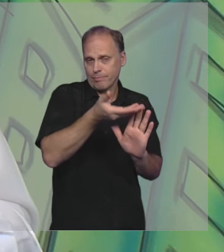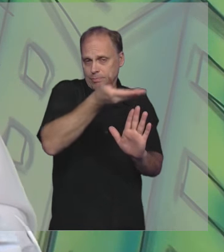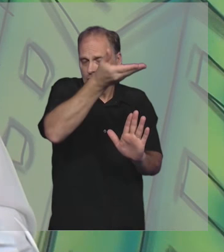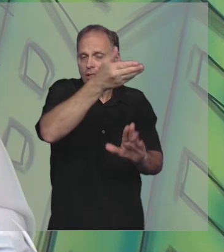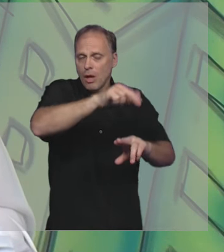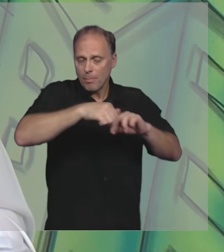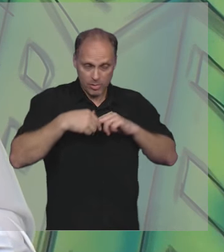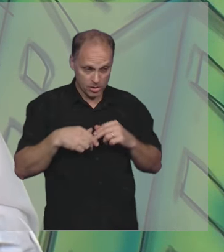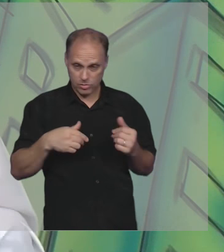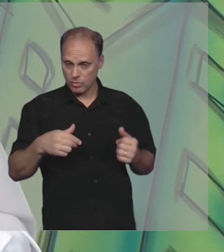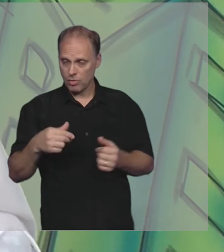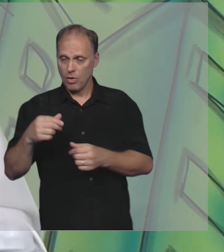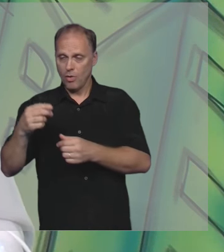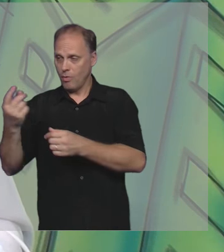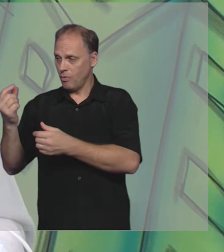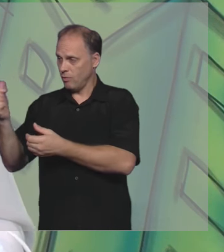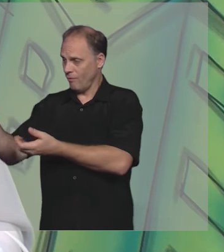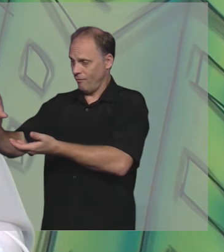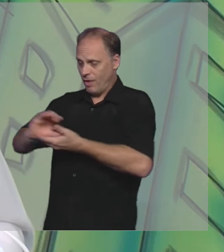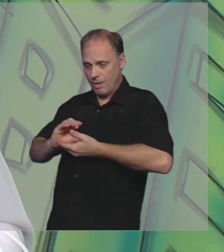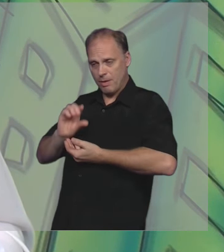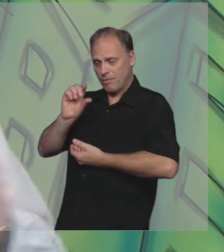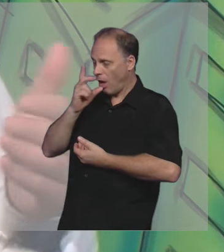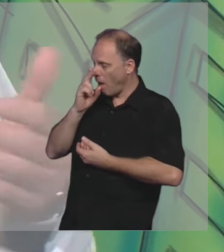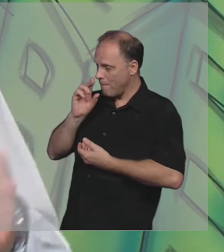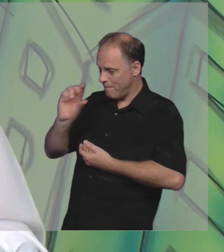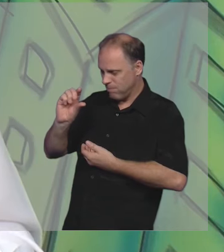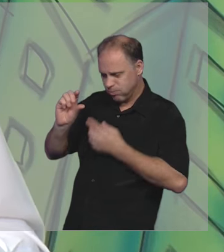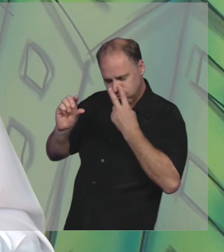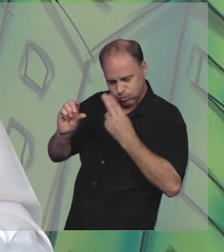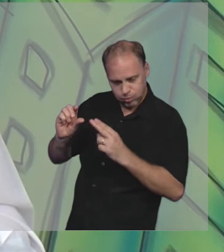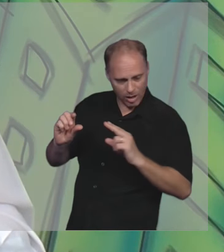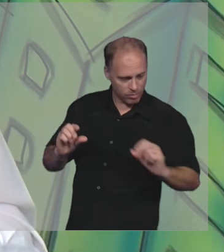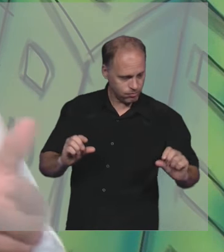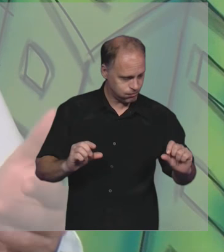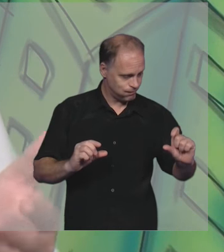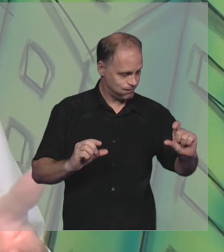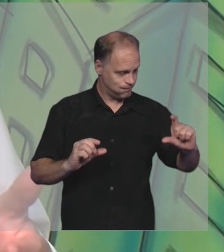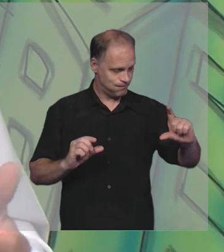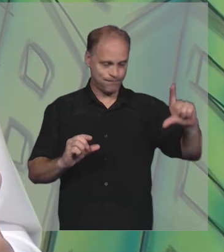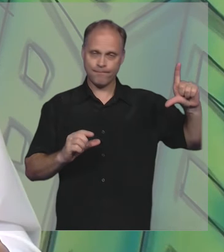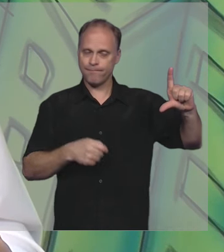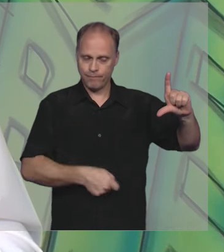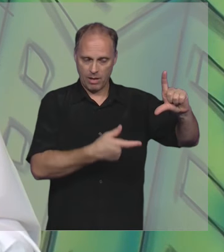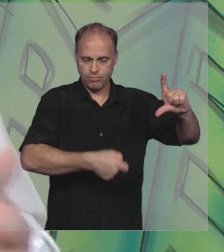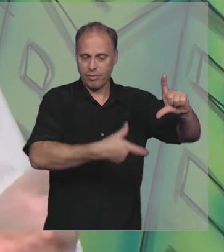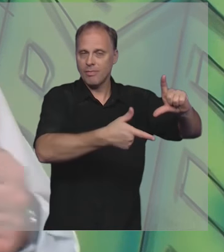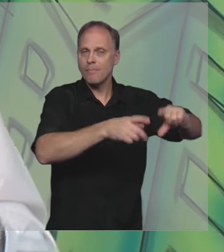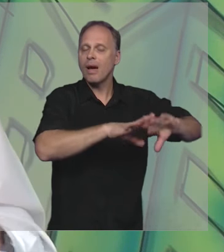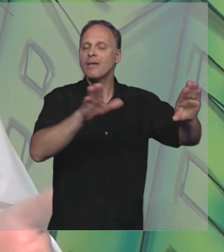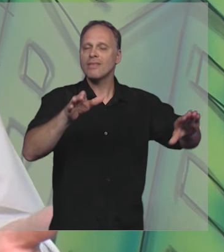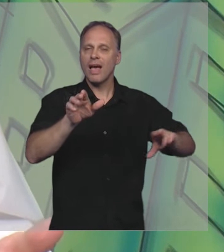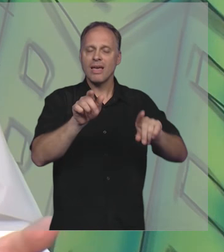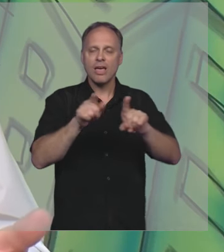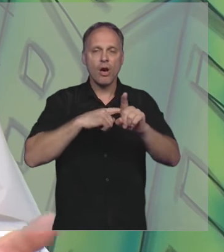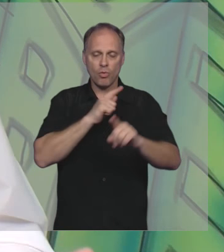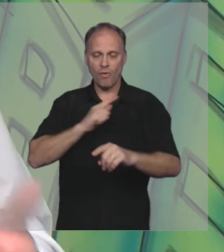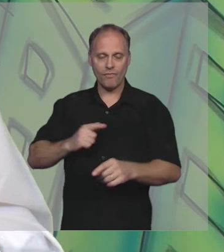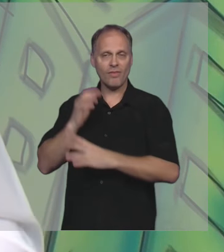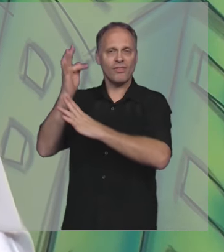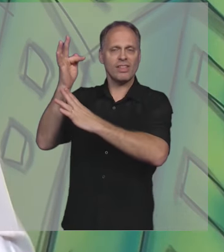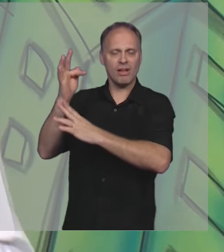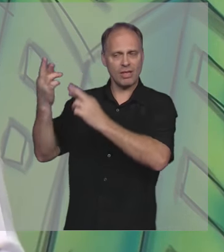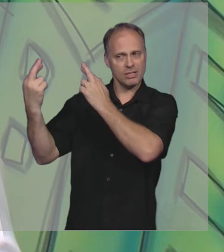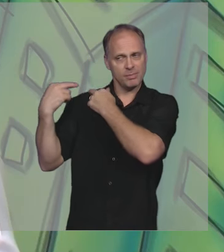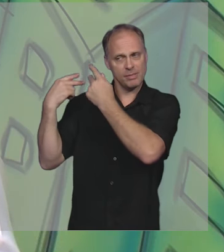o custeio de saúde ficou com o município. E o investidor, que é o governo federal, que é a obrigação